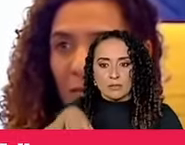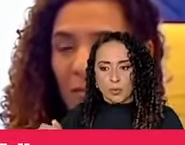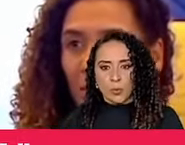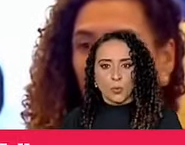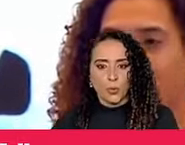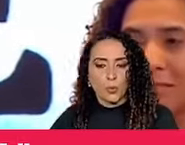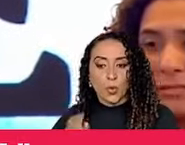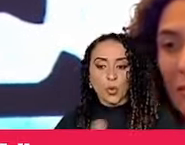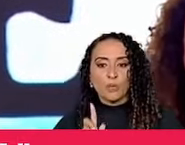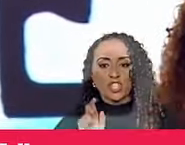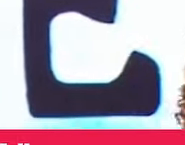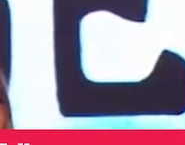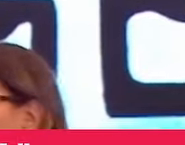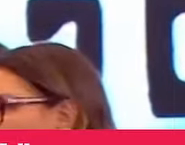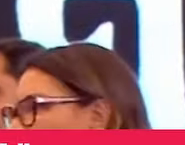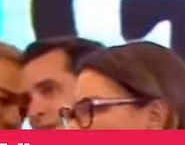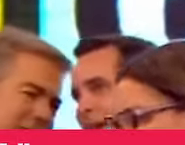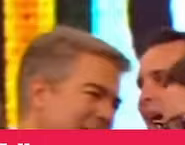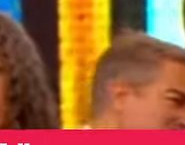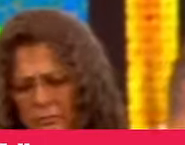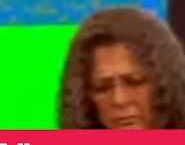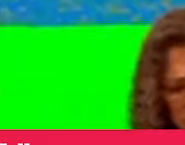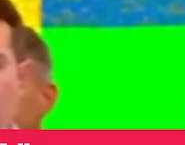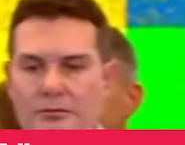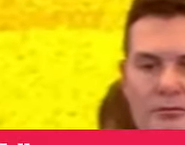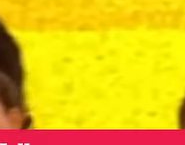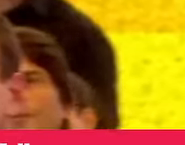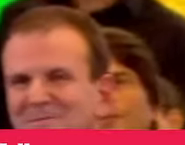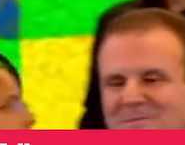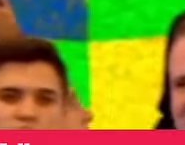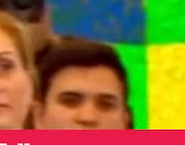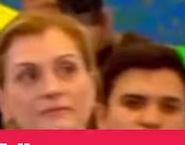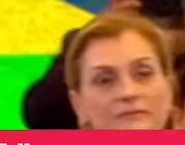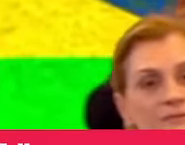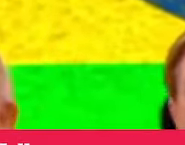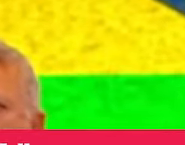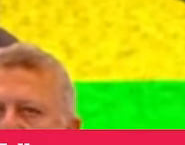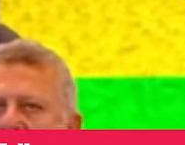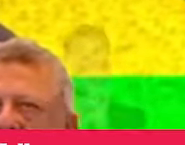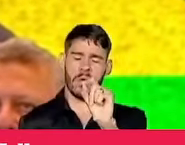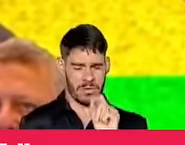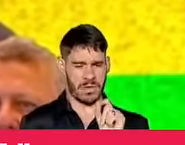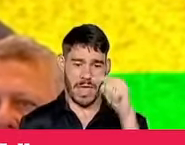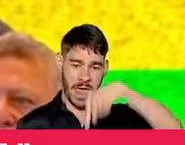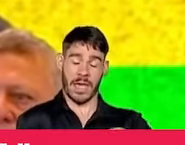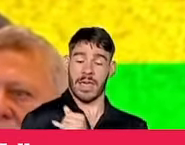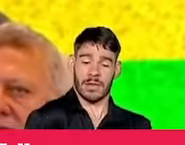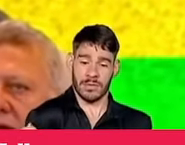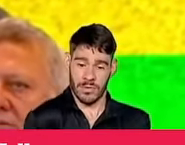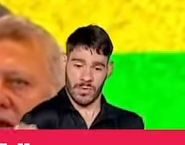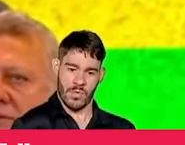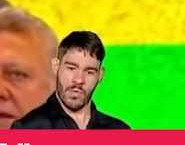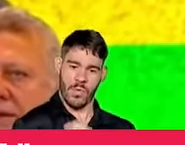terminal com o nome Gentileza, gera gentileza, a gente só pode dizer que finalmente aqui no Rio de Janeiro